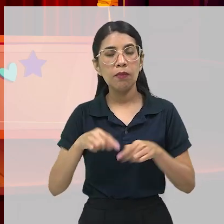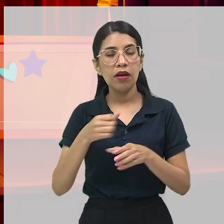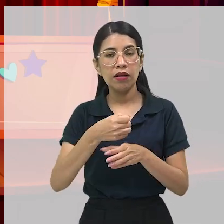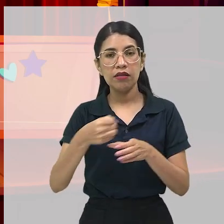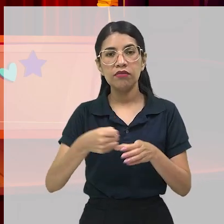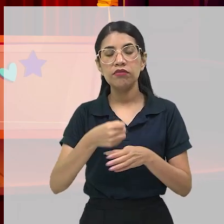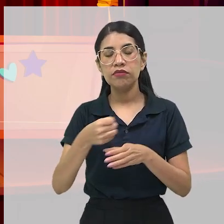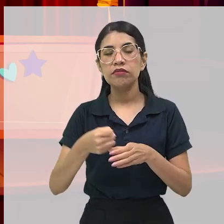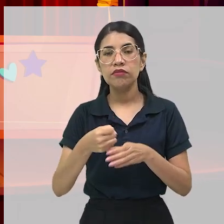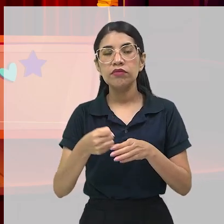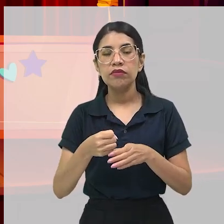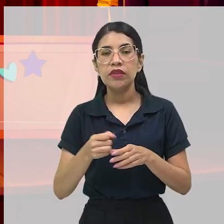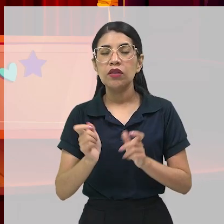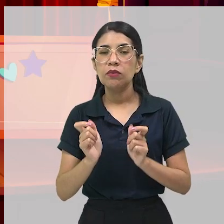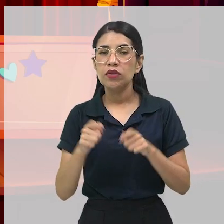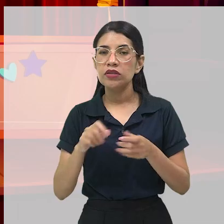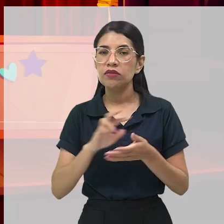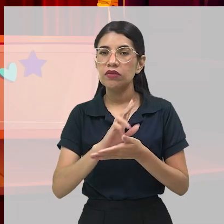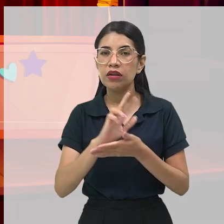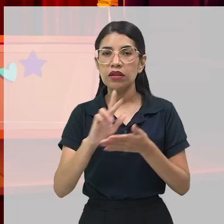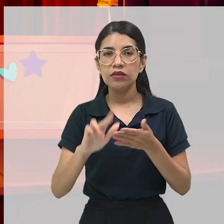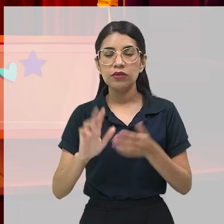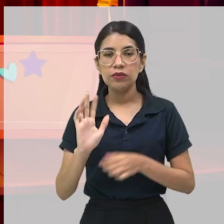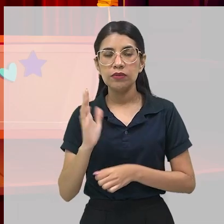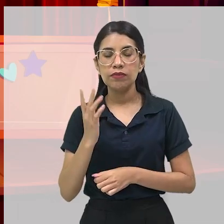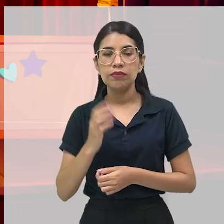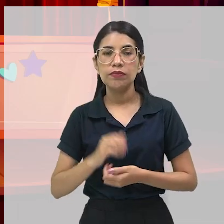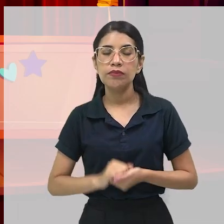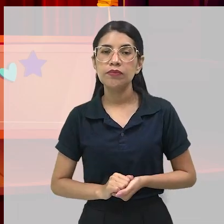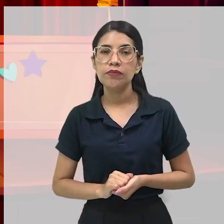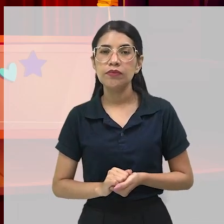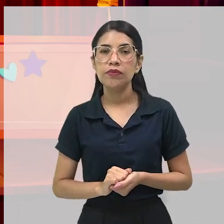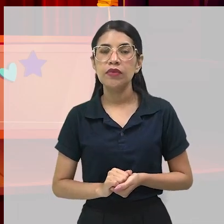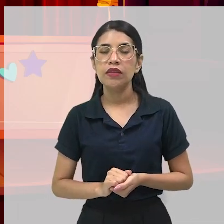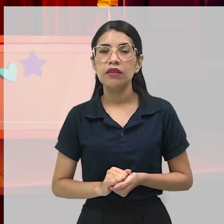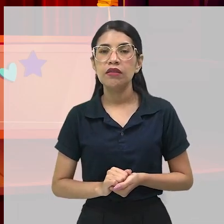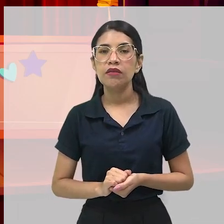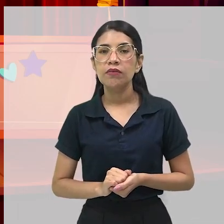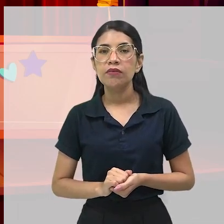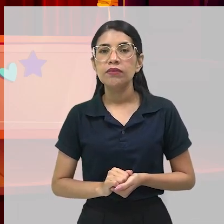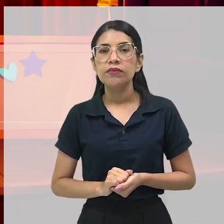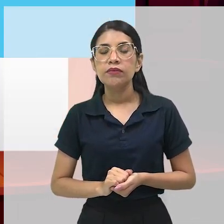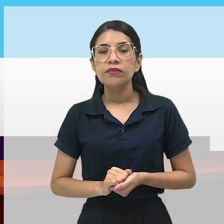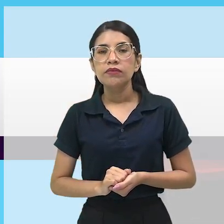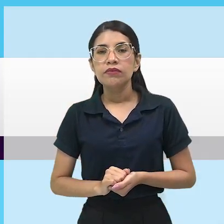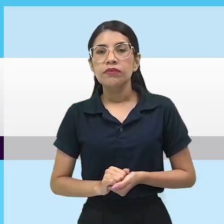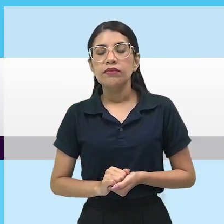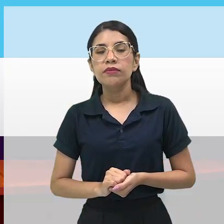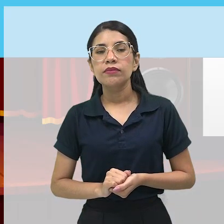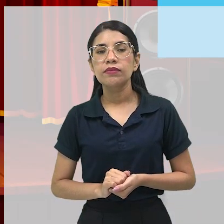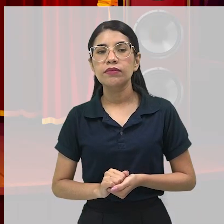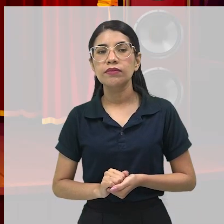ele traz essas possibilidades para a gente. Outro elemento cênico, vamos ver?